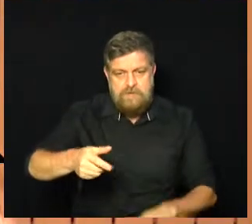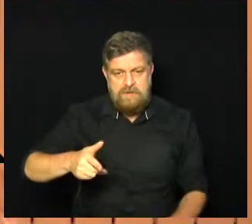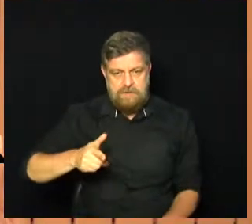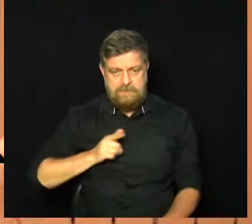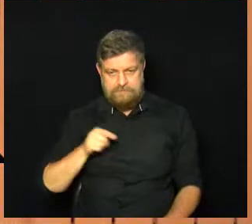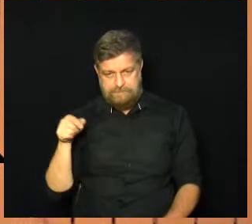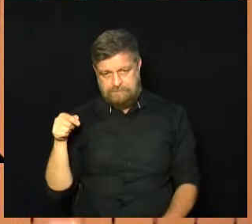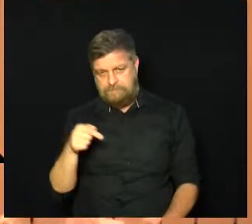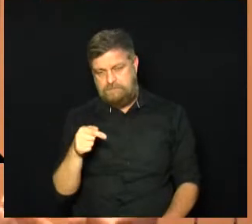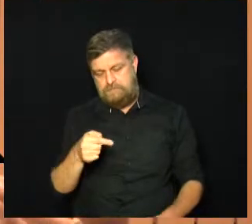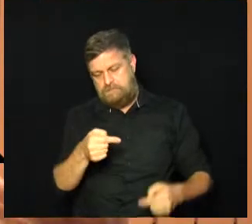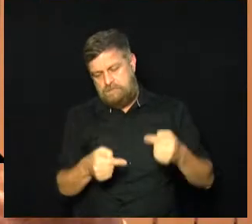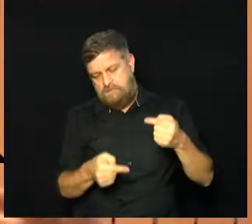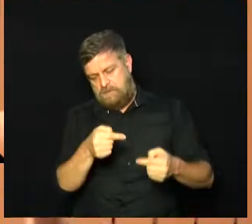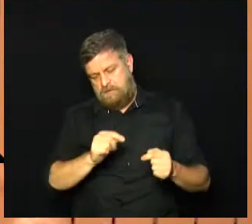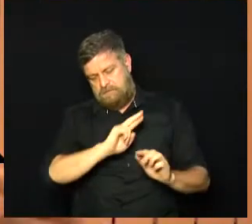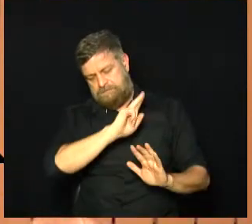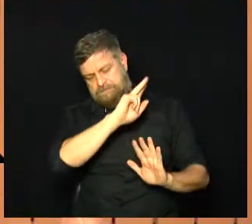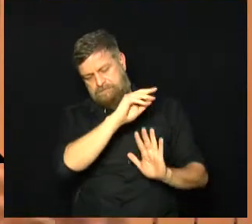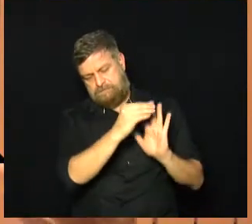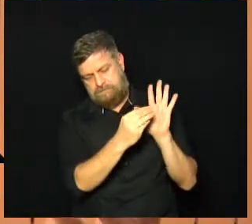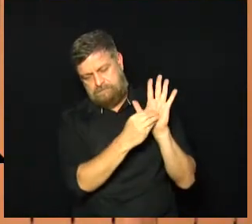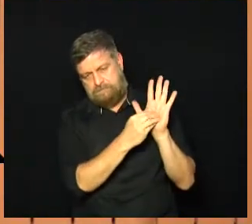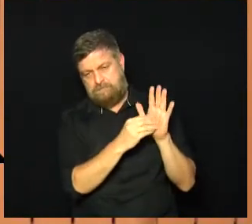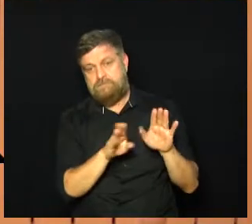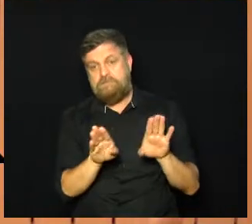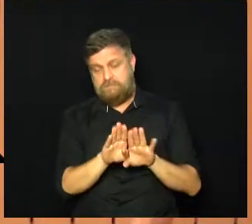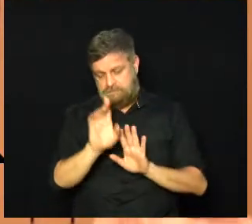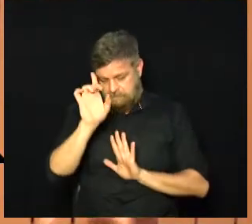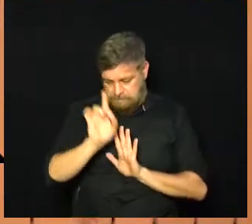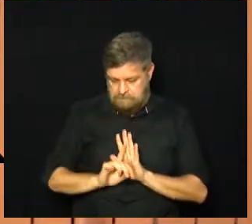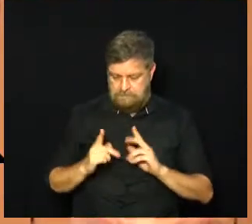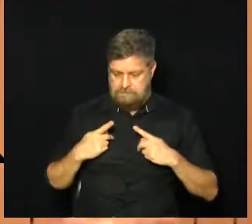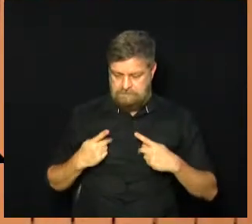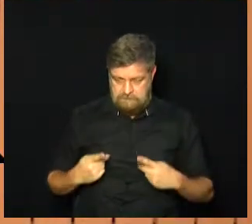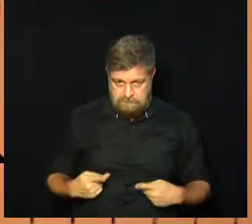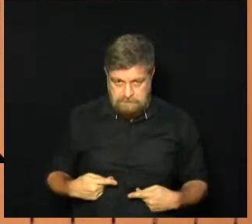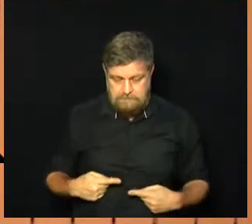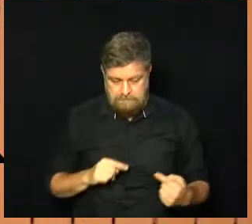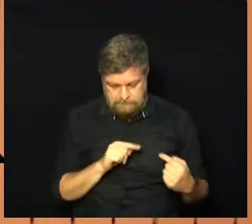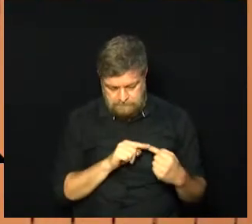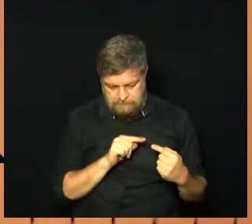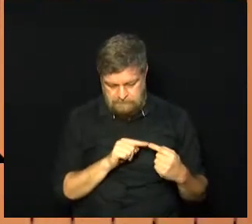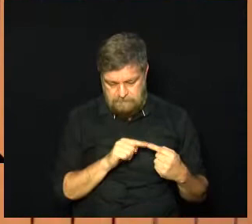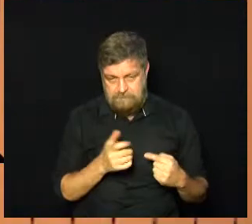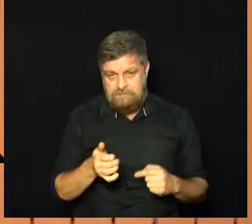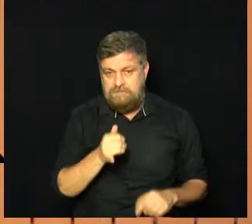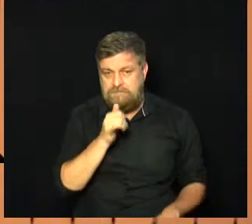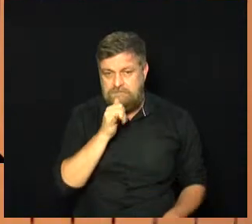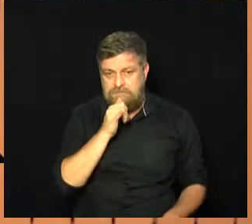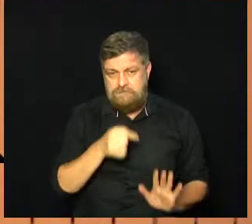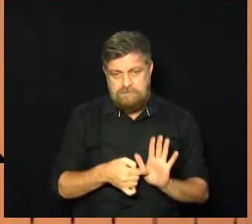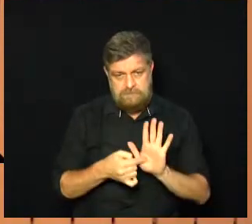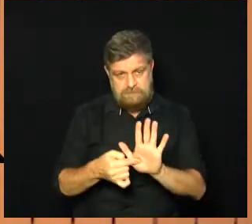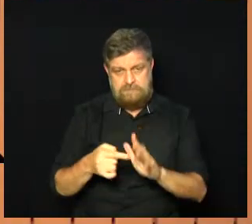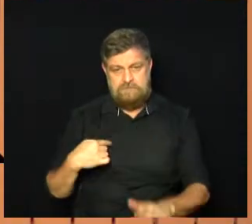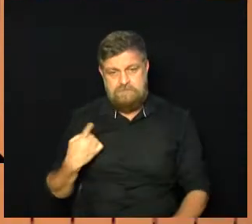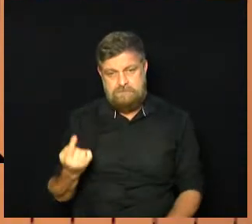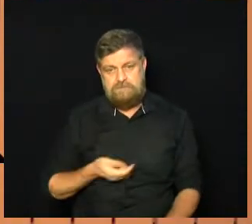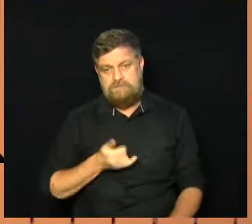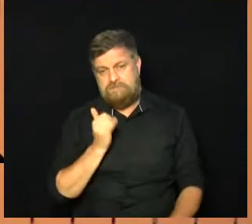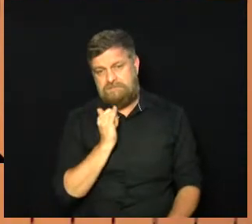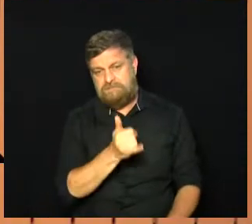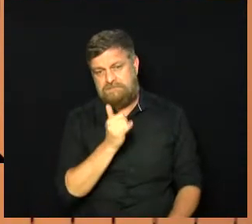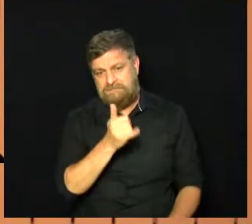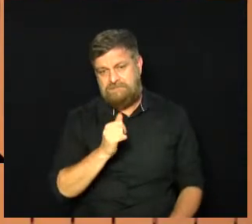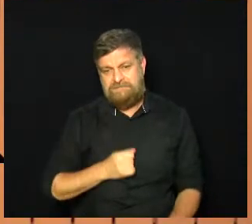esse debate ambiental que a gente está fazendo também é um direito humano. E aqui eu quero trazer alguns exemplos, que é justamente quando a gente fala sobre a